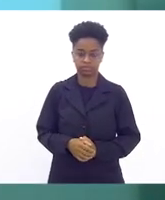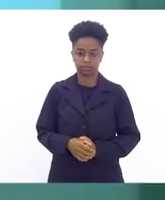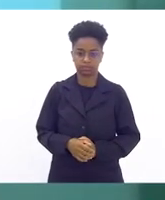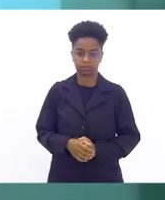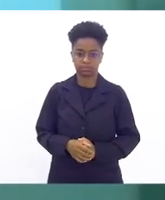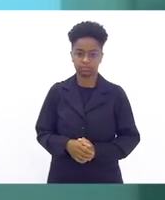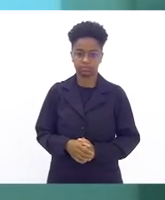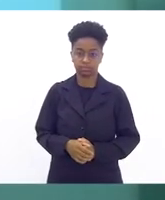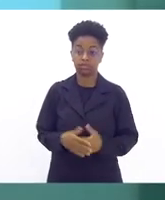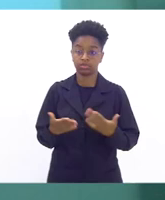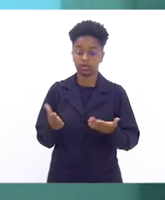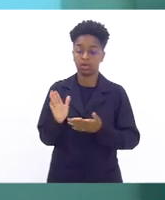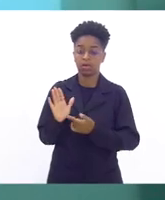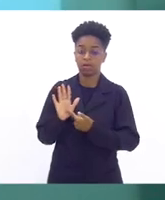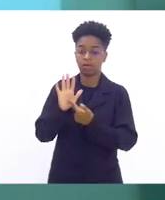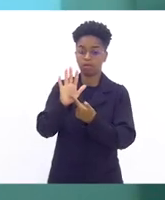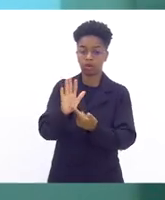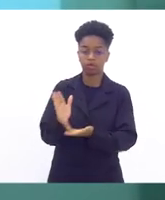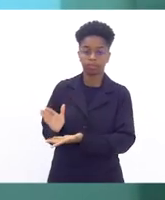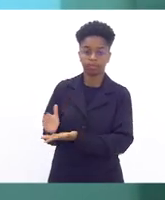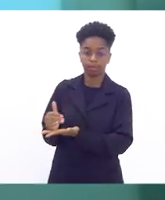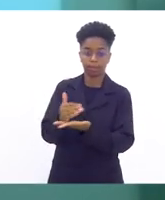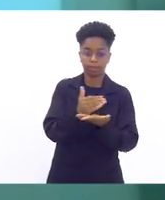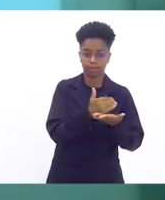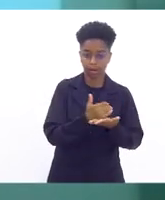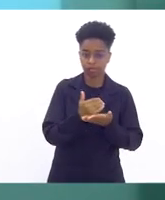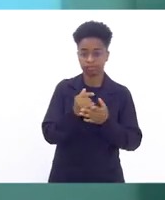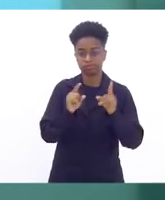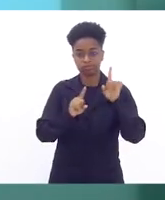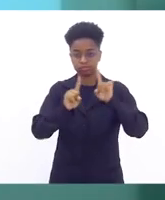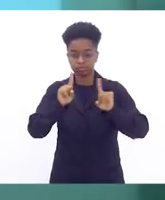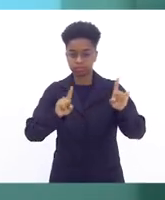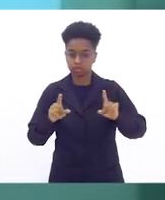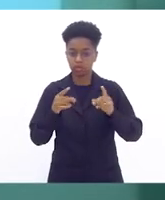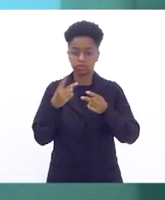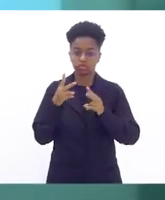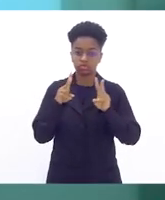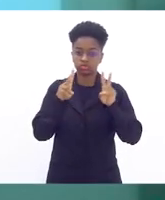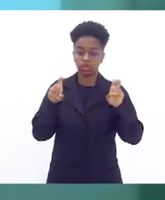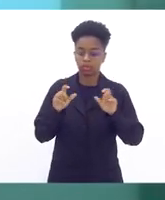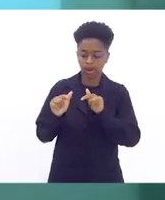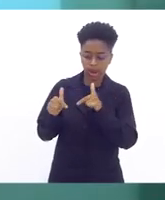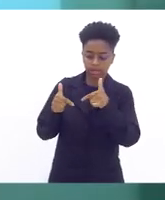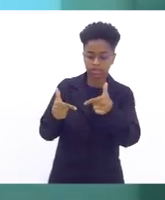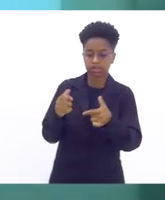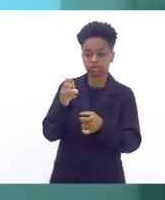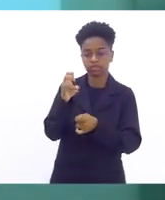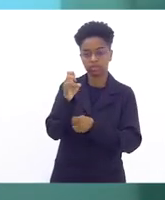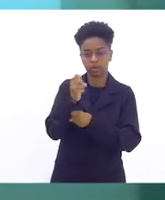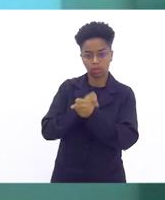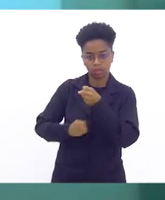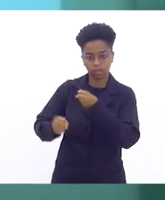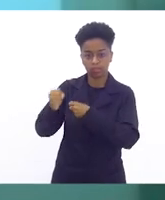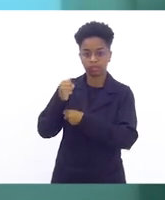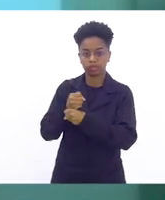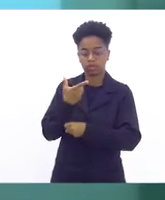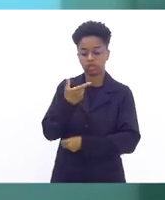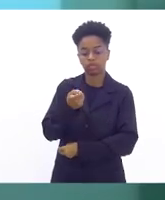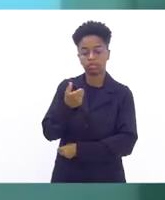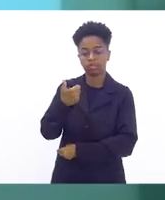e aqui alguns dados é bem panorâmicos sobre a execução do fecano os últimos cinco anos em